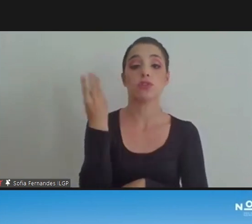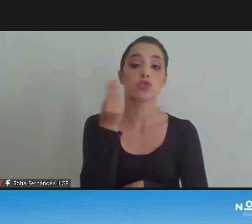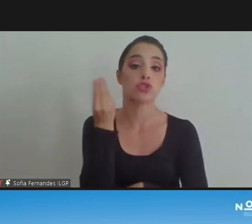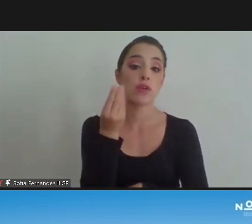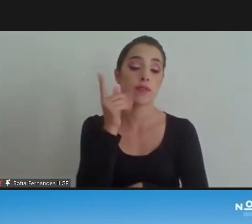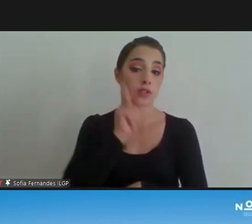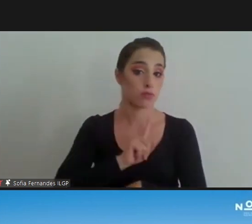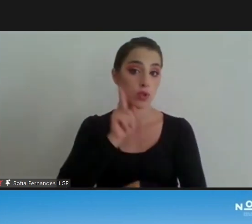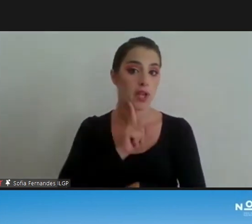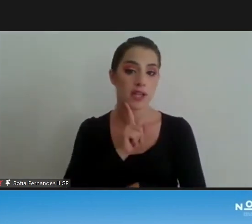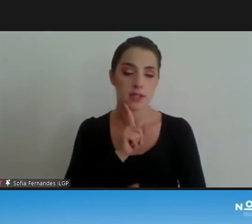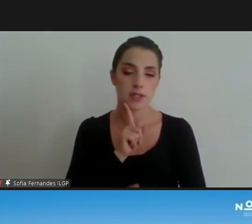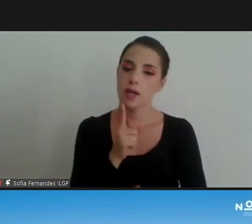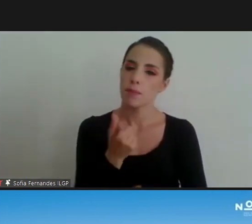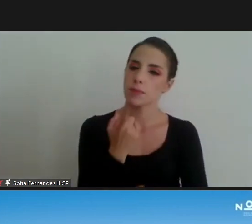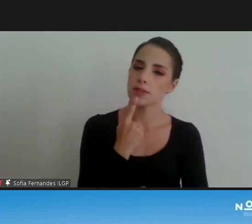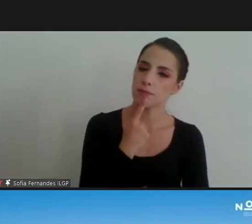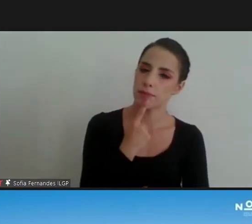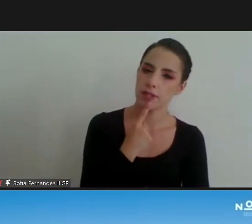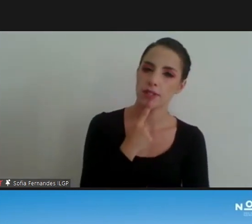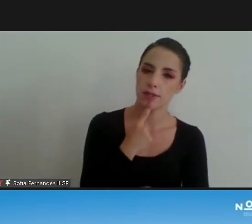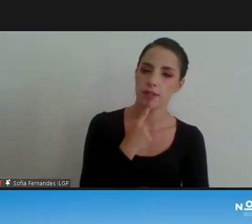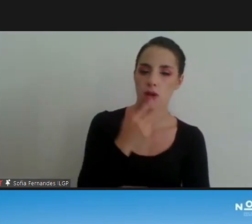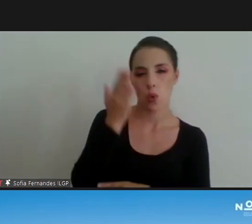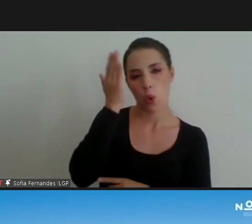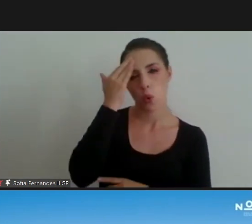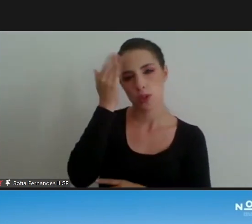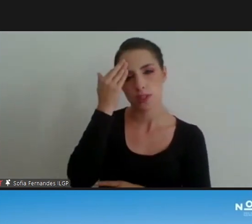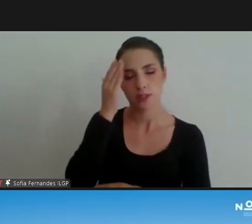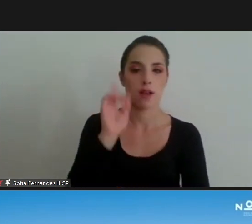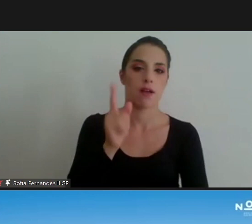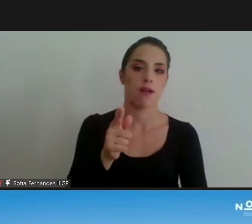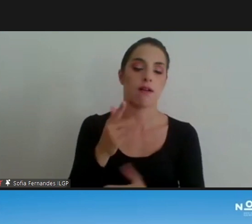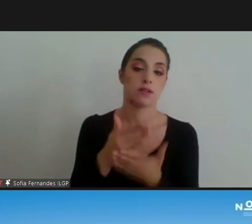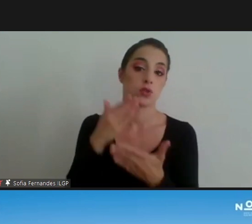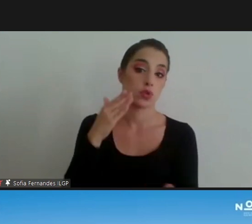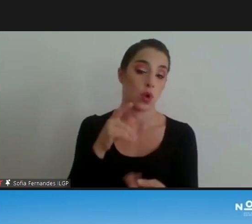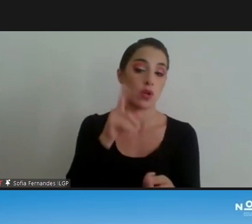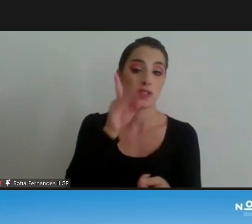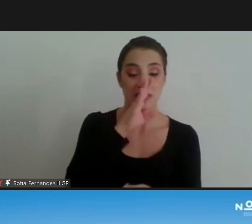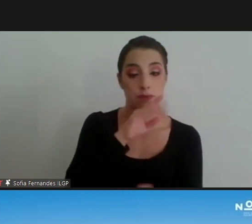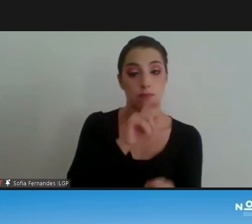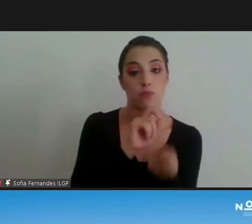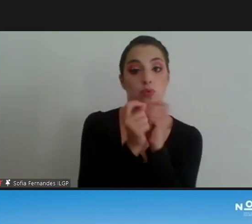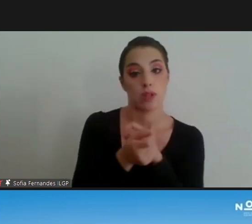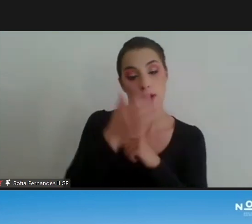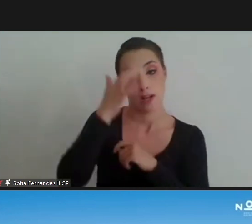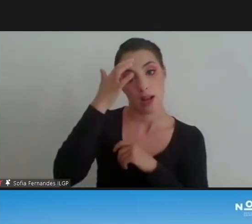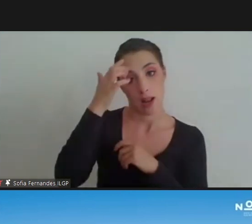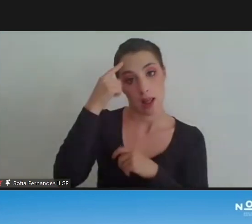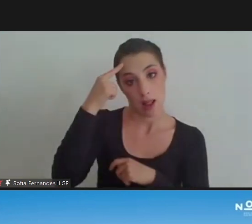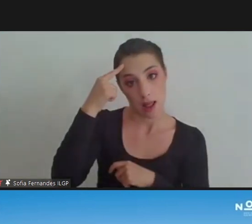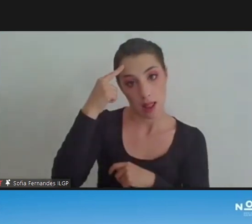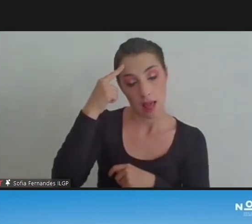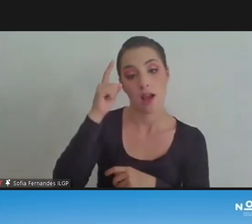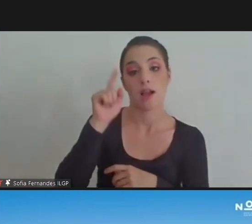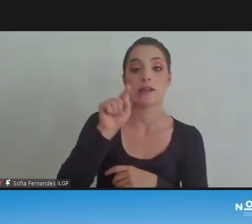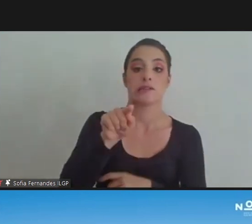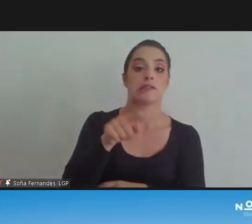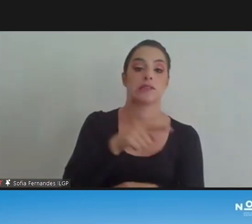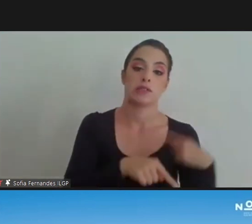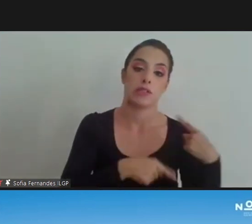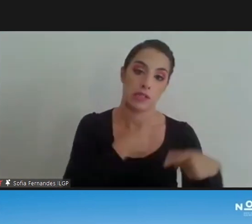tenham consciência de que só mudando de mentalidade, essa nova